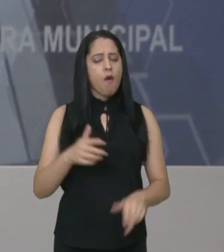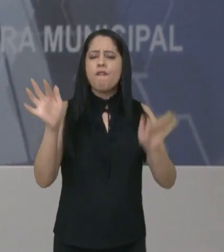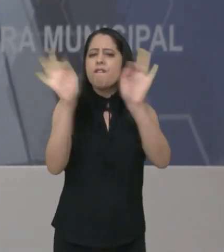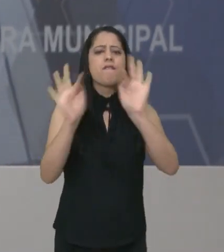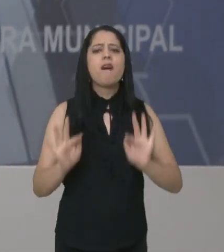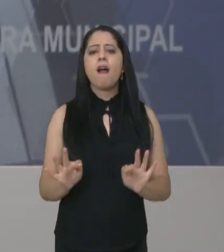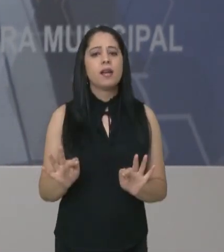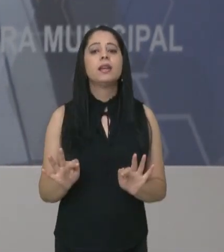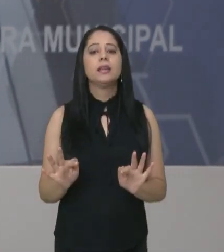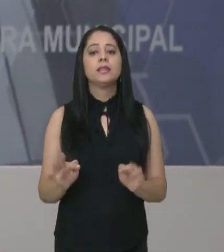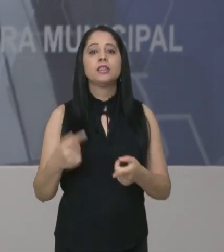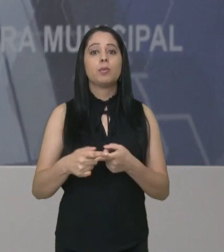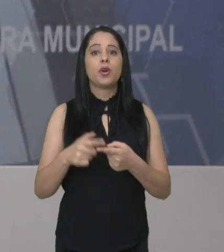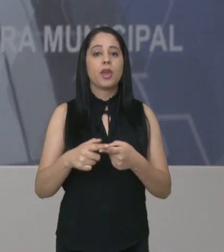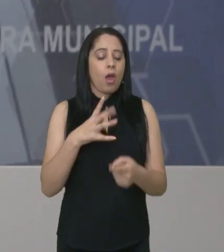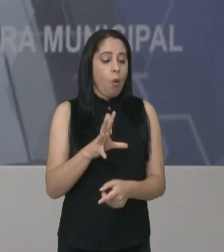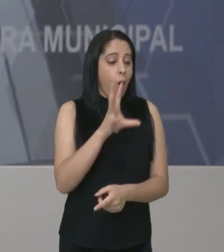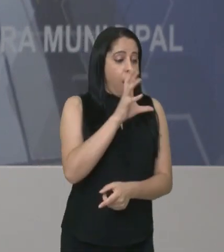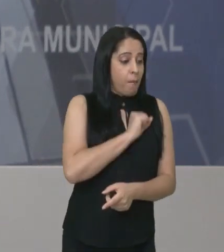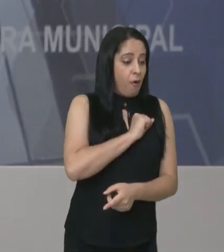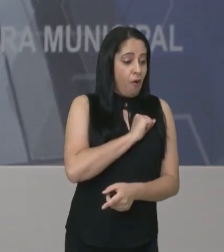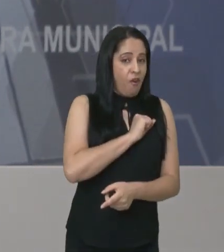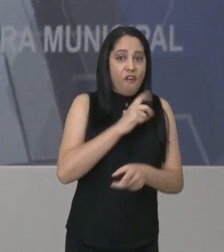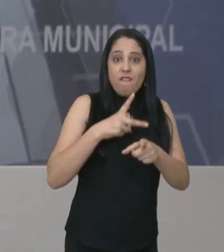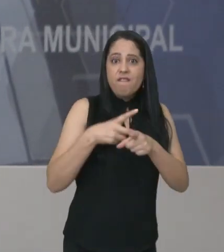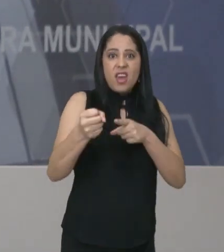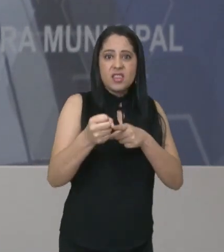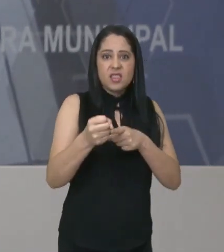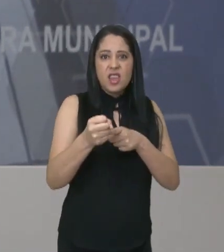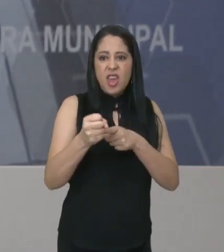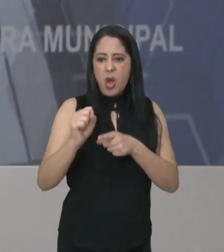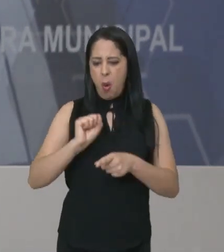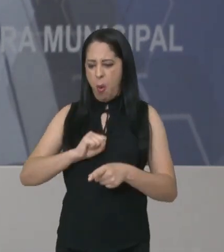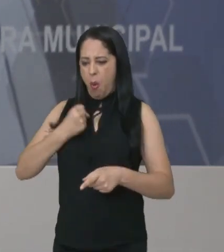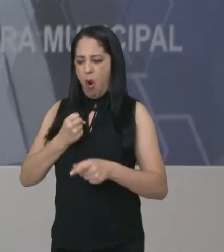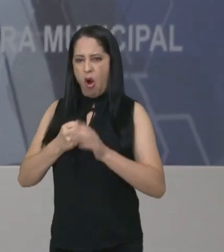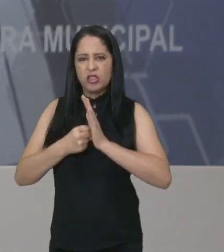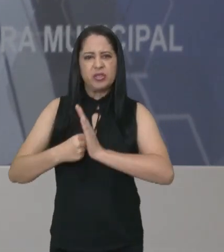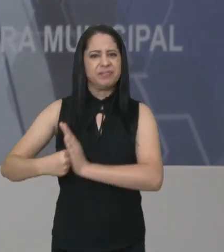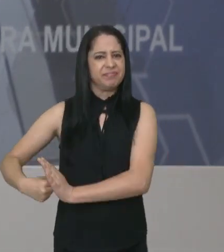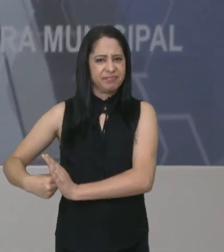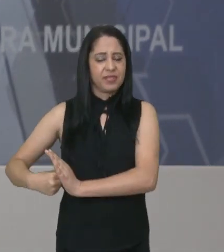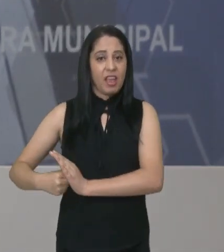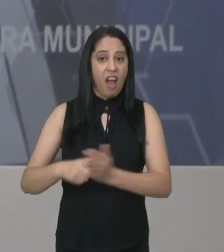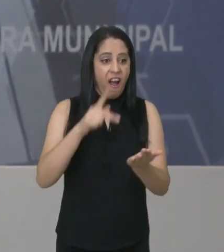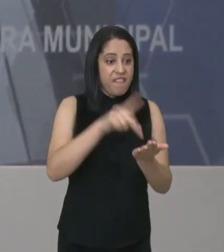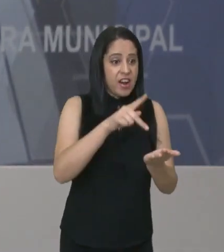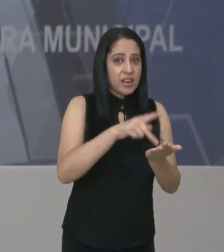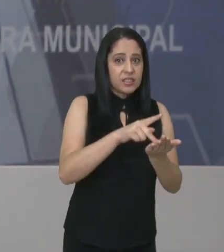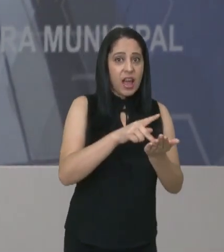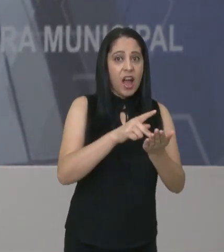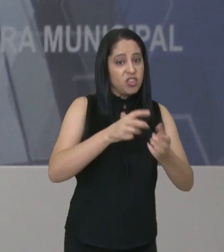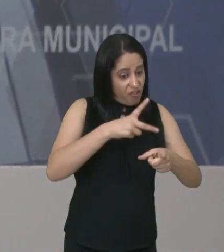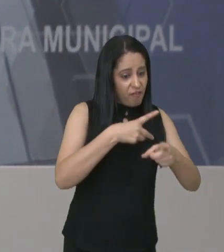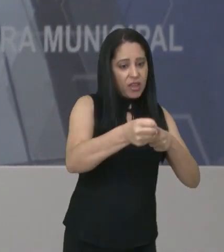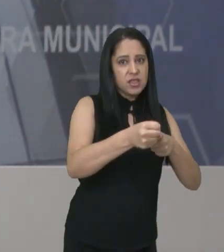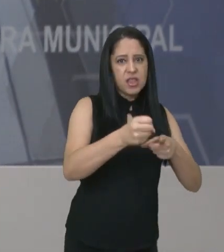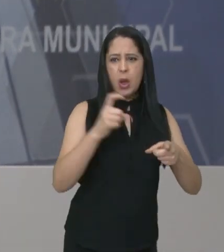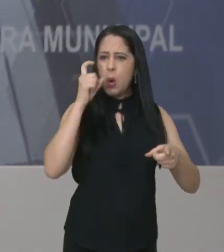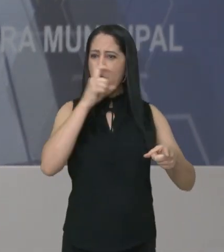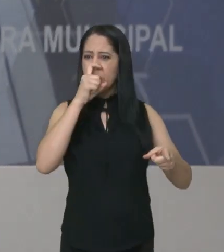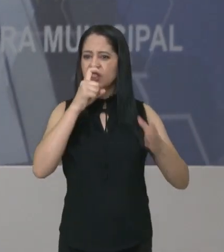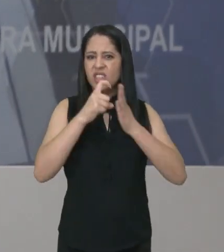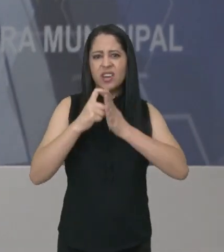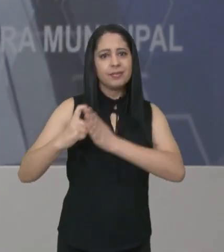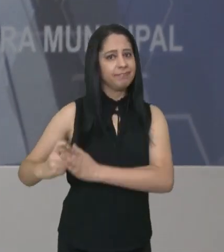porque venceu, o amor venceu o ódio e a verdade venceu as mentiras. Mentiras criadas e multiplicadas